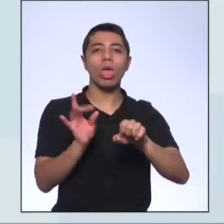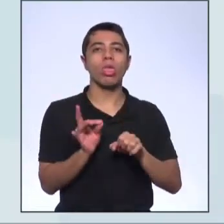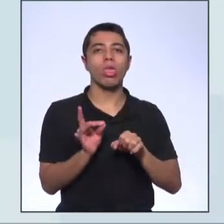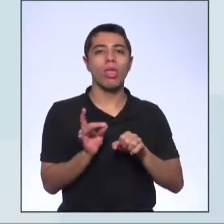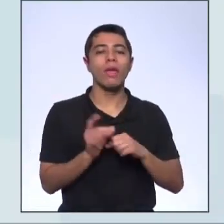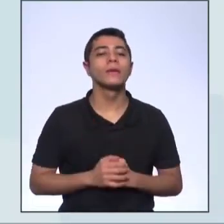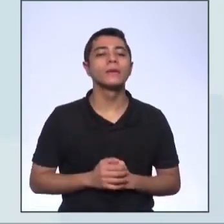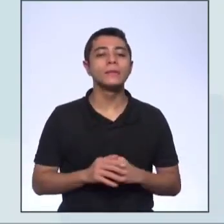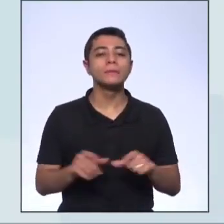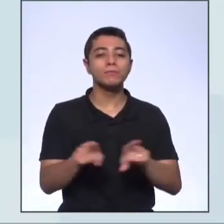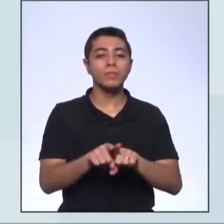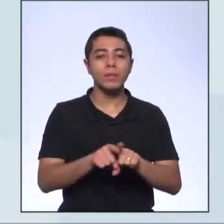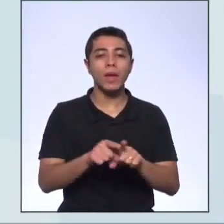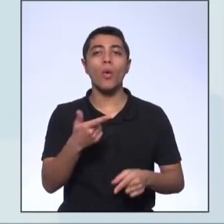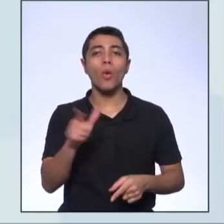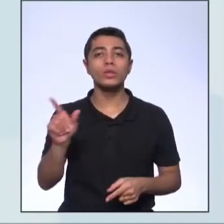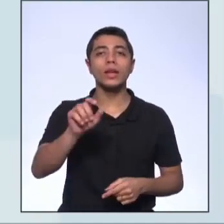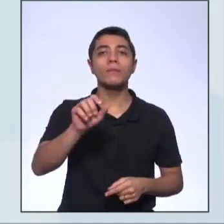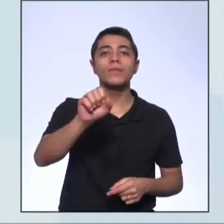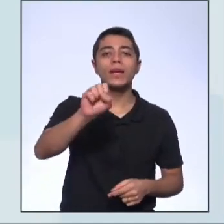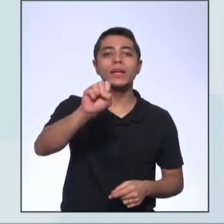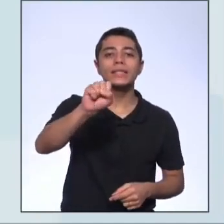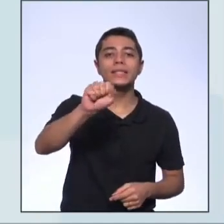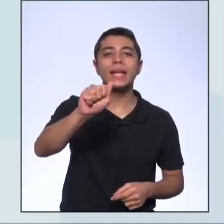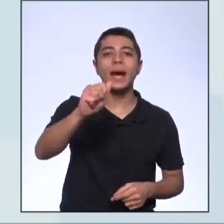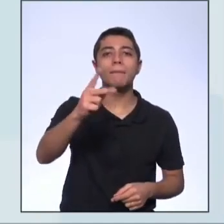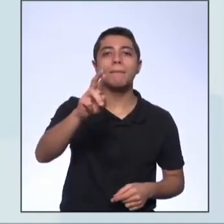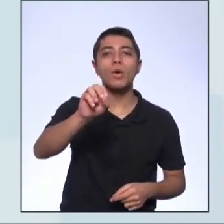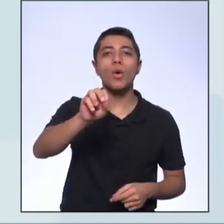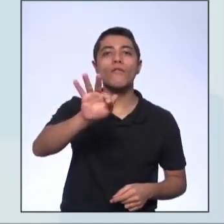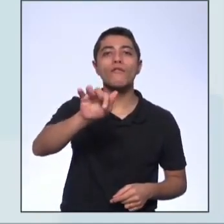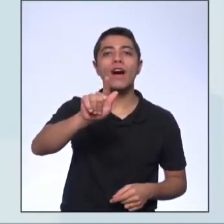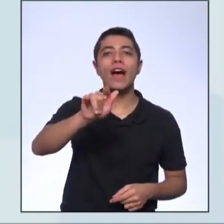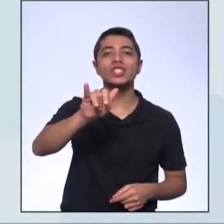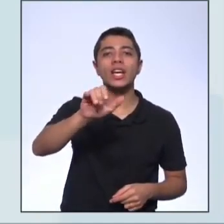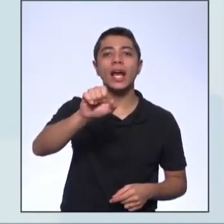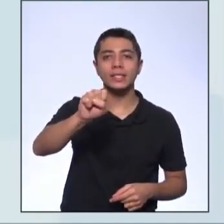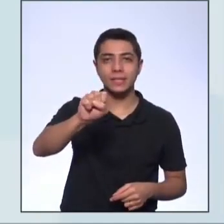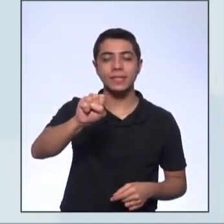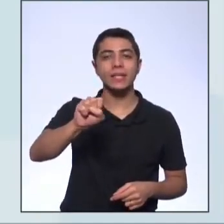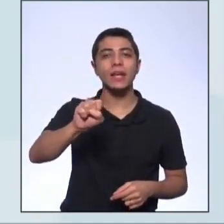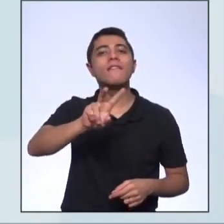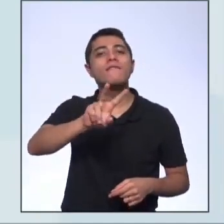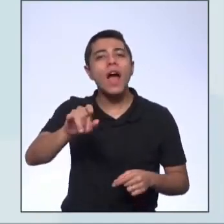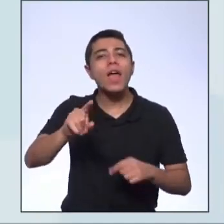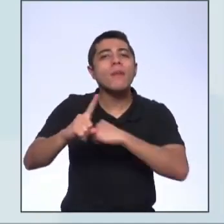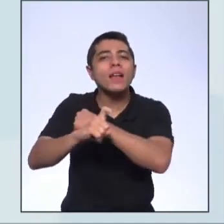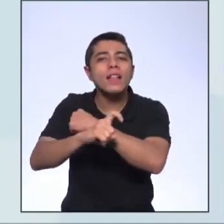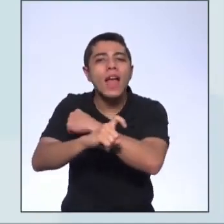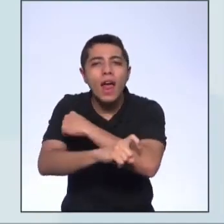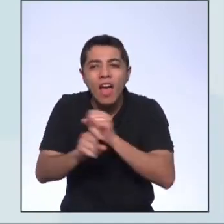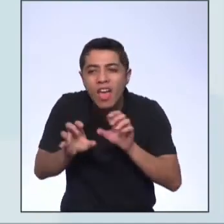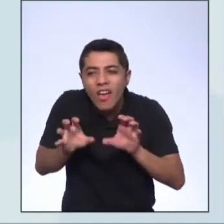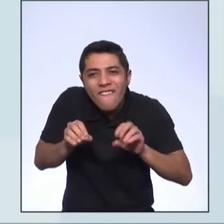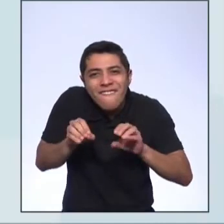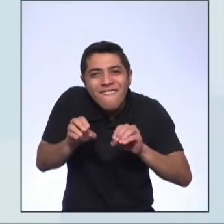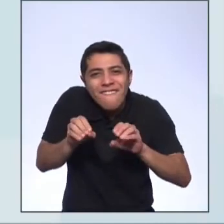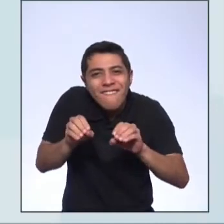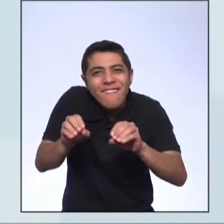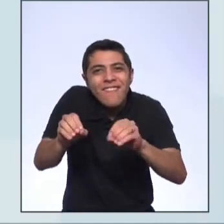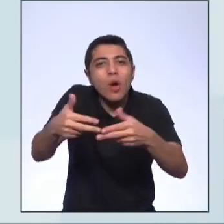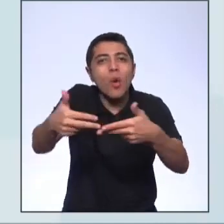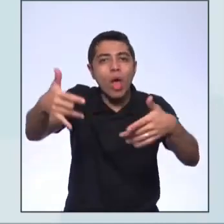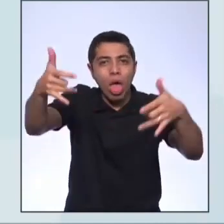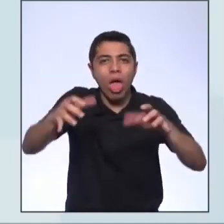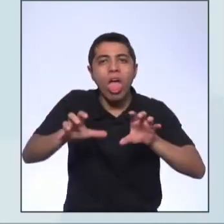saprofágicas, né? Que são as decompositoras. As parasitas, que vão causar as doenças. E também aquelas mutualísticas, tá? Que vão